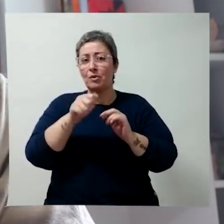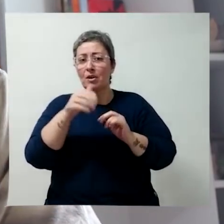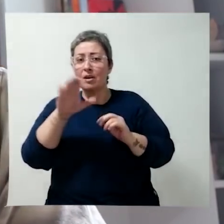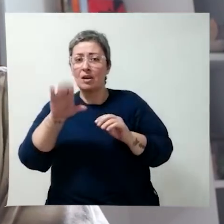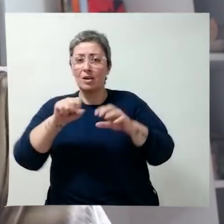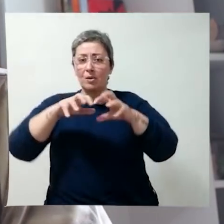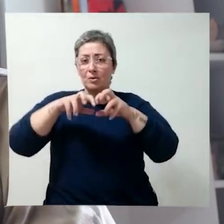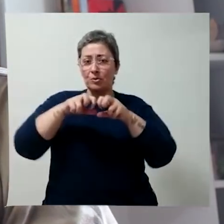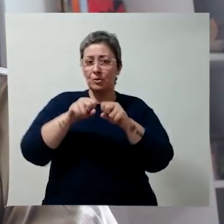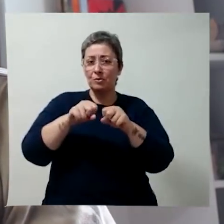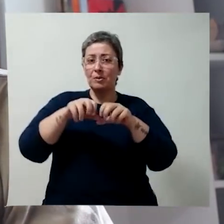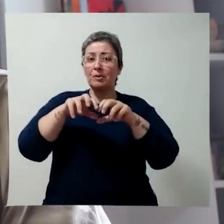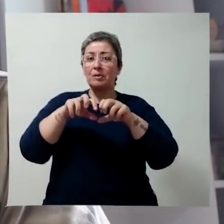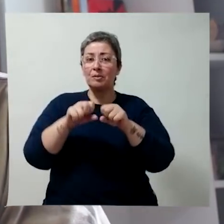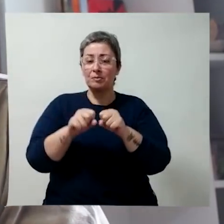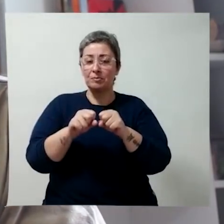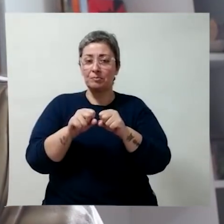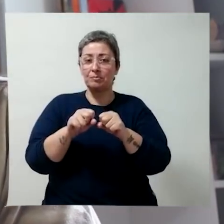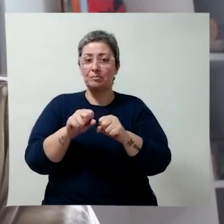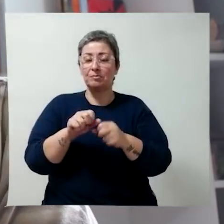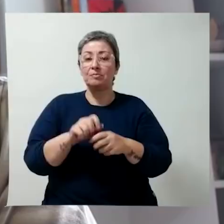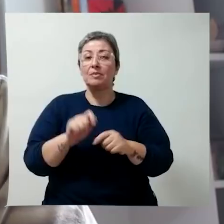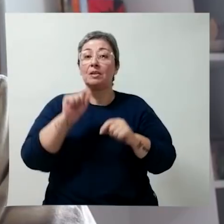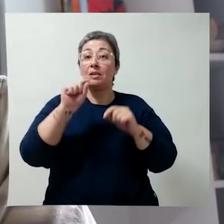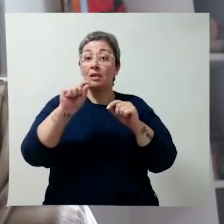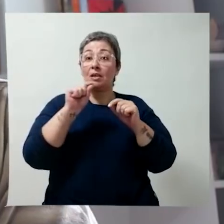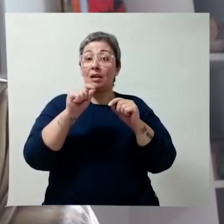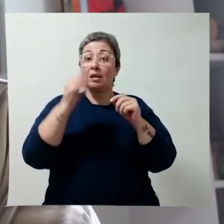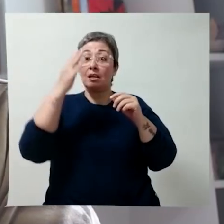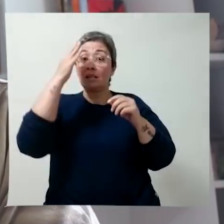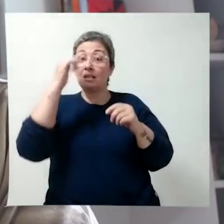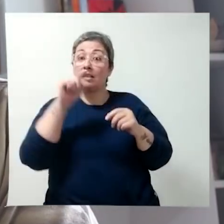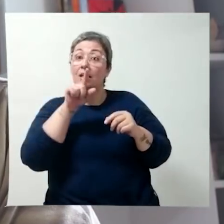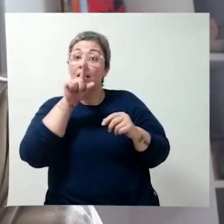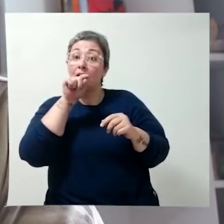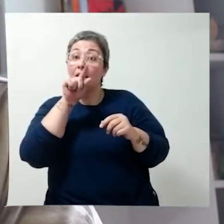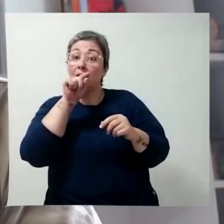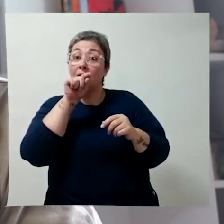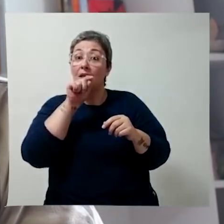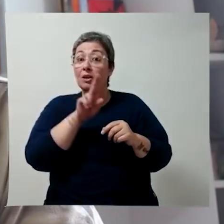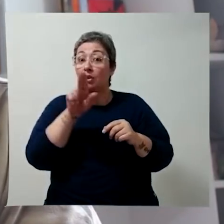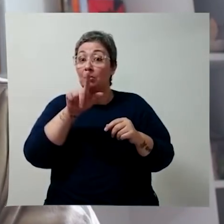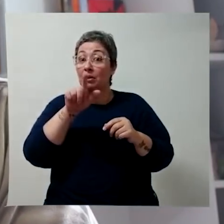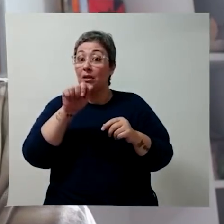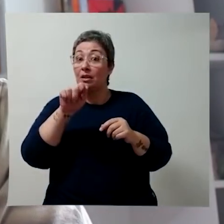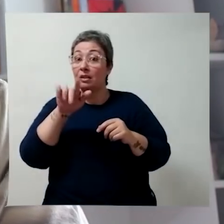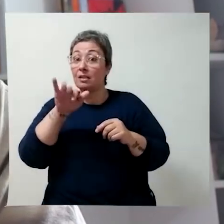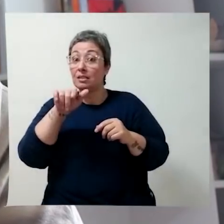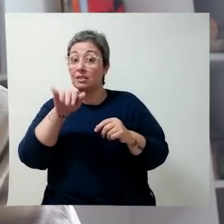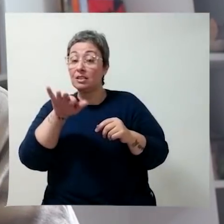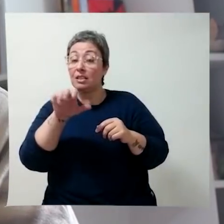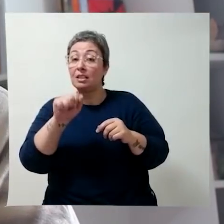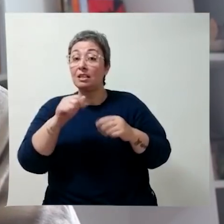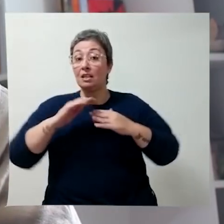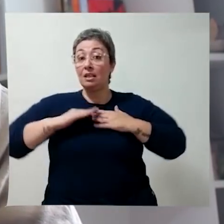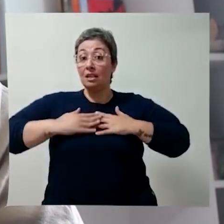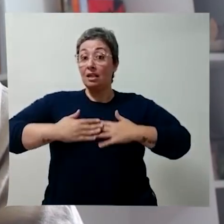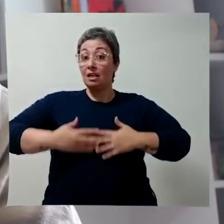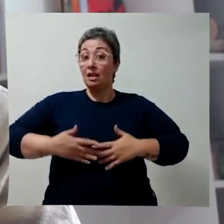João, João de barro. Sabe a laranjeira, tem o